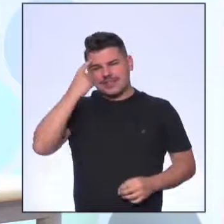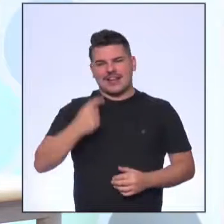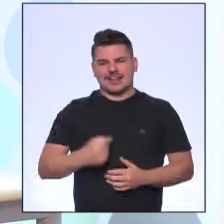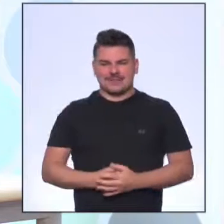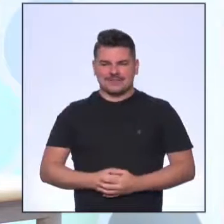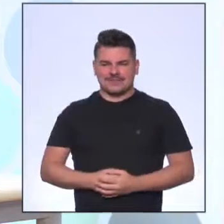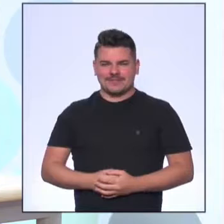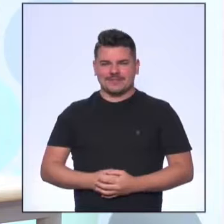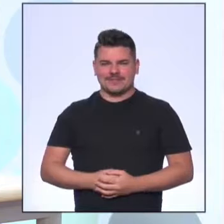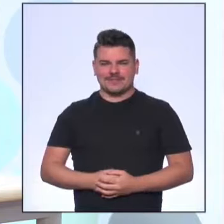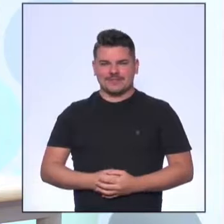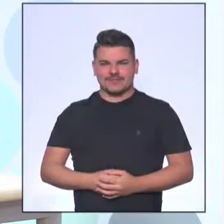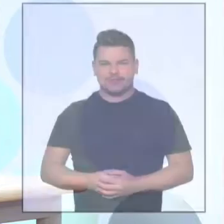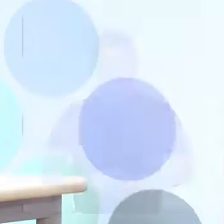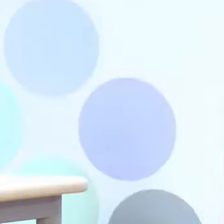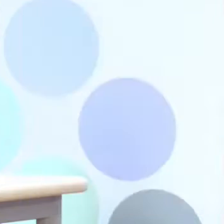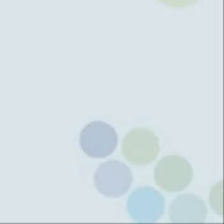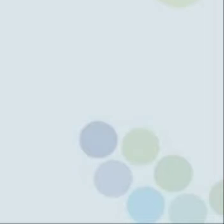responderem para a gente.